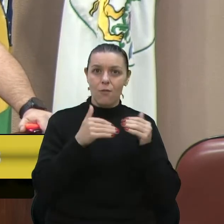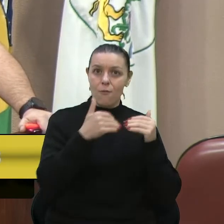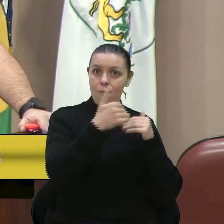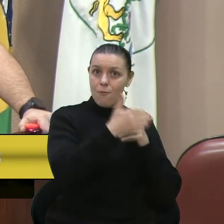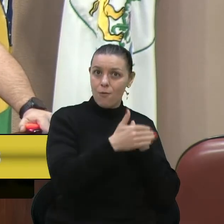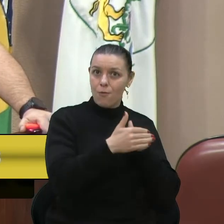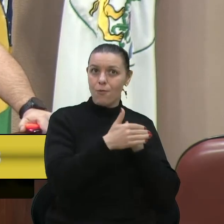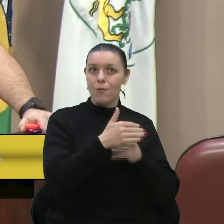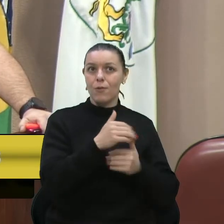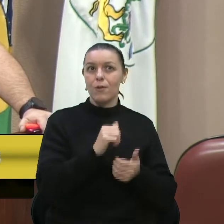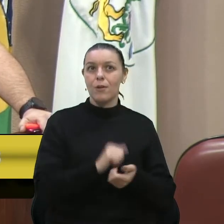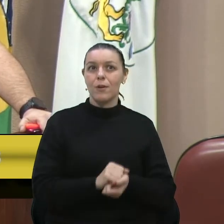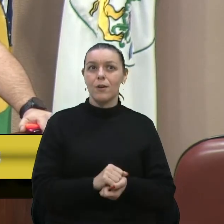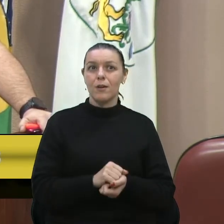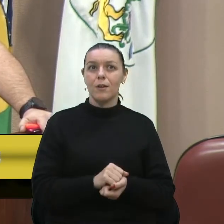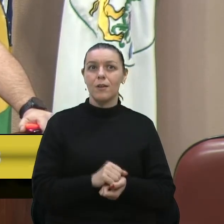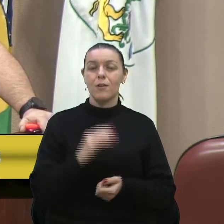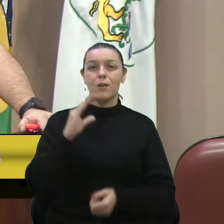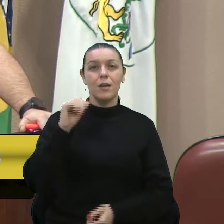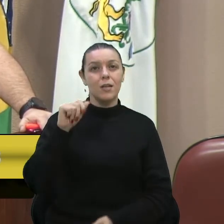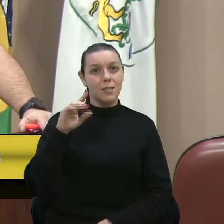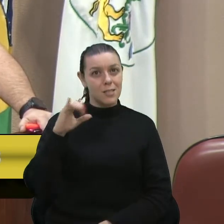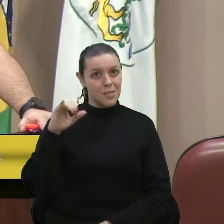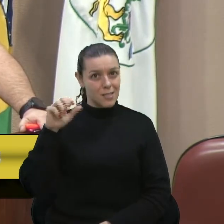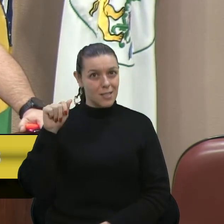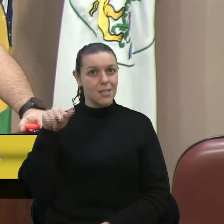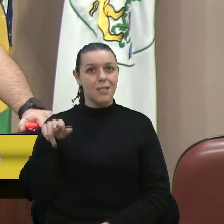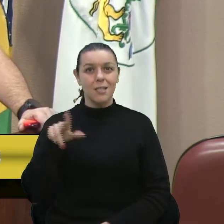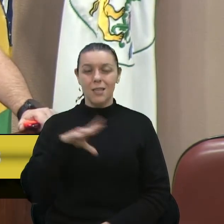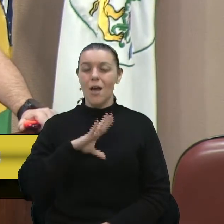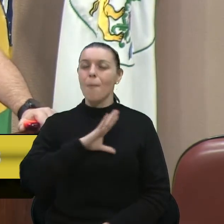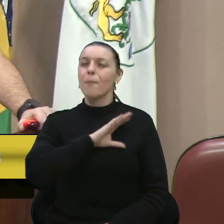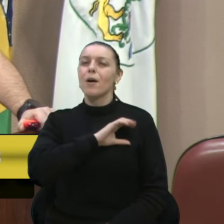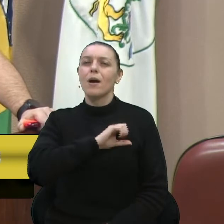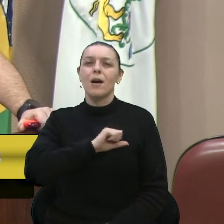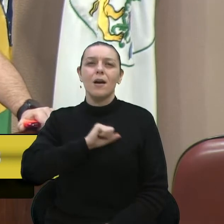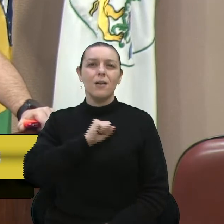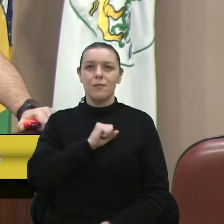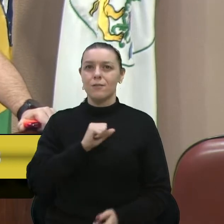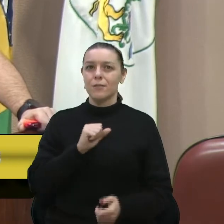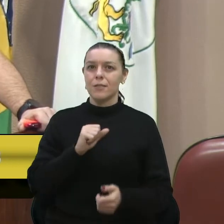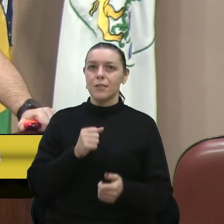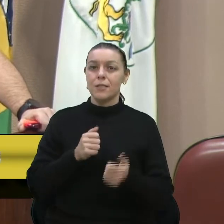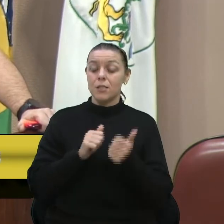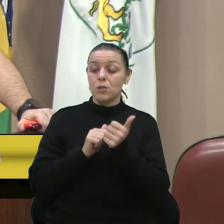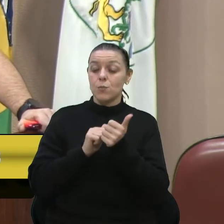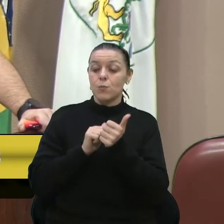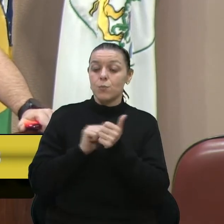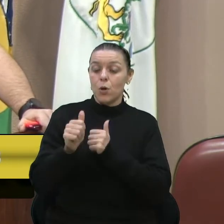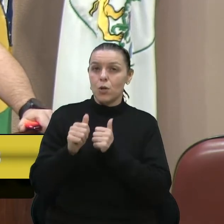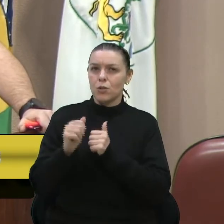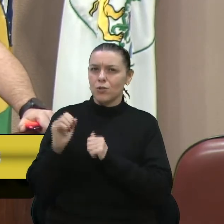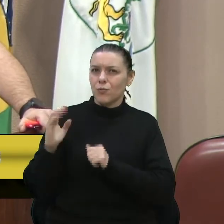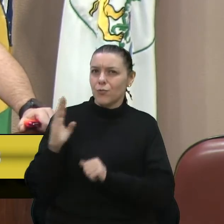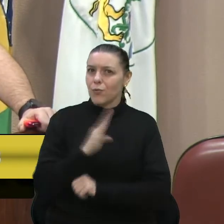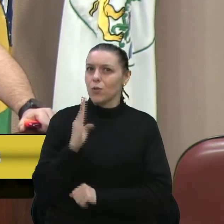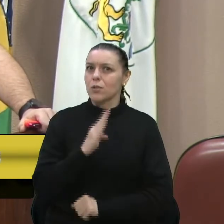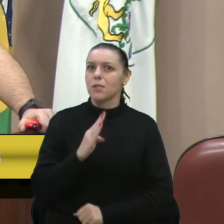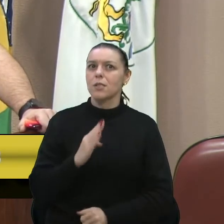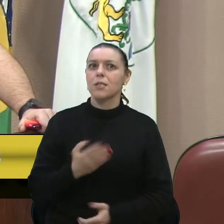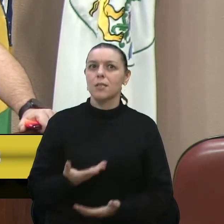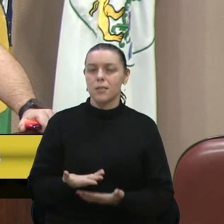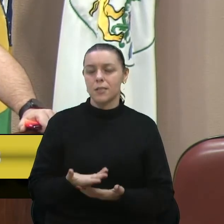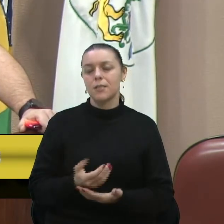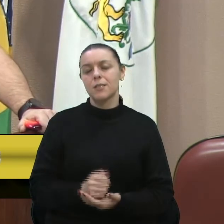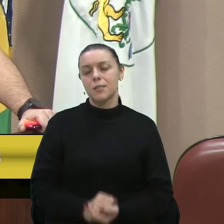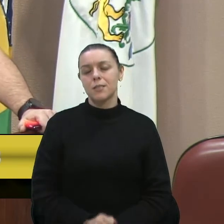fazendo excursão. O Cancian estava lá. O Cancian que amava esporte de velocidade, né? Esse cálculo, né? Quanto o